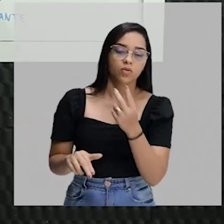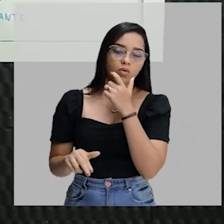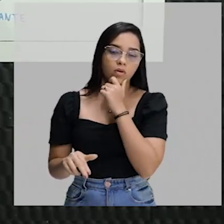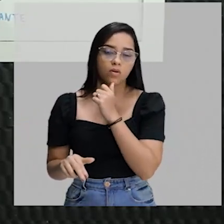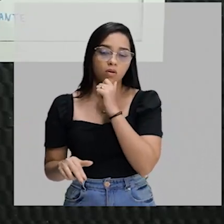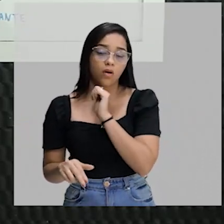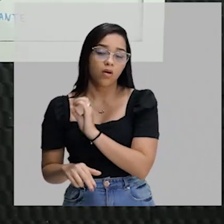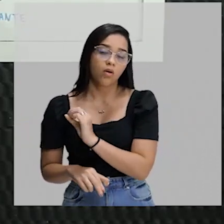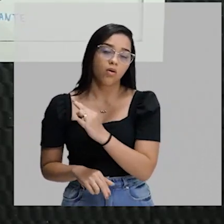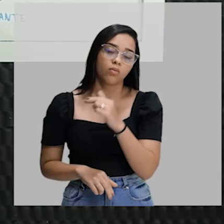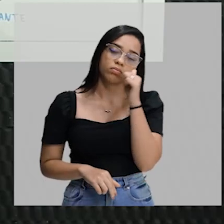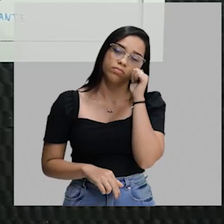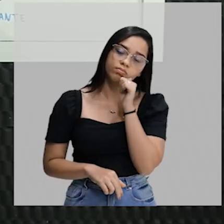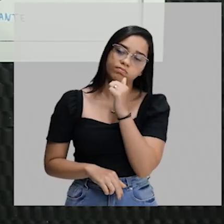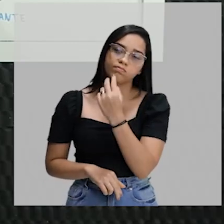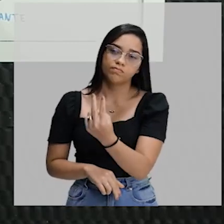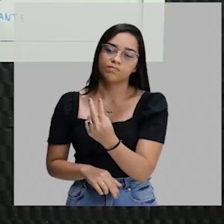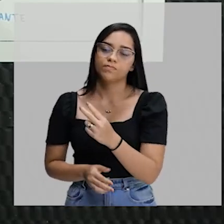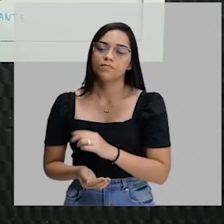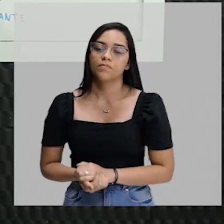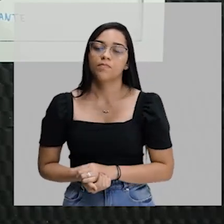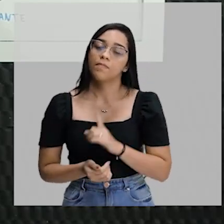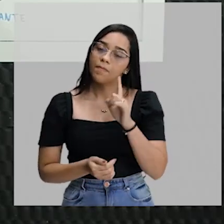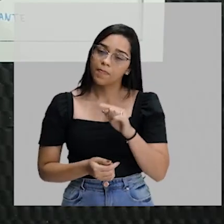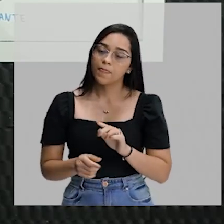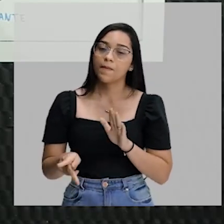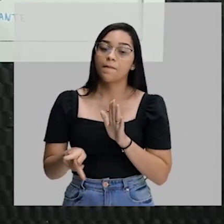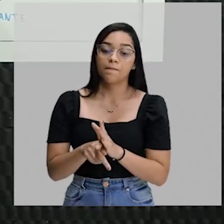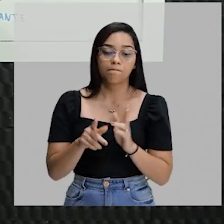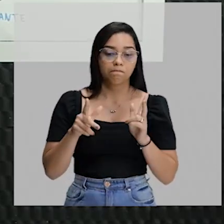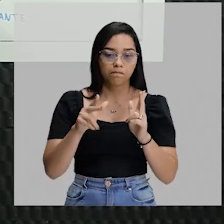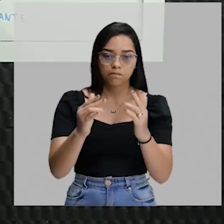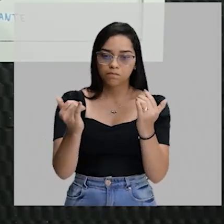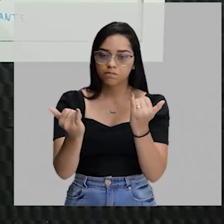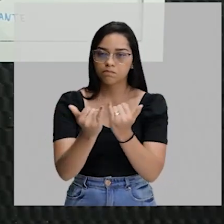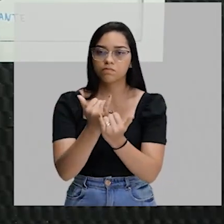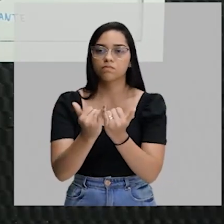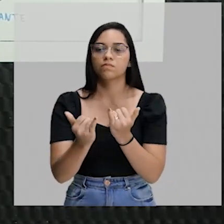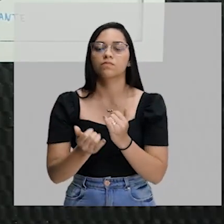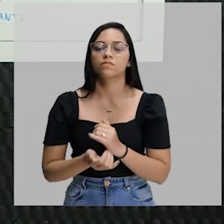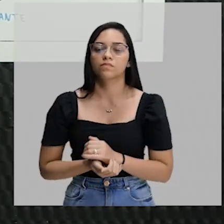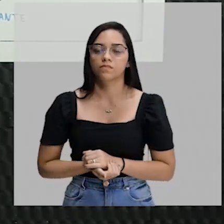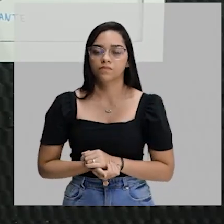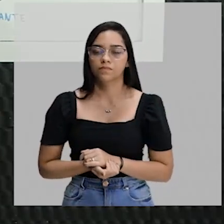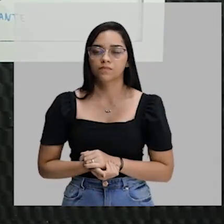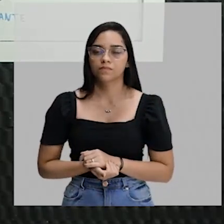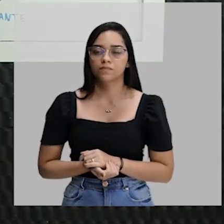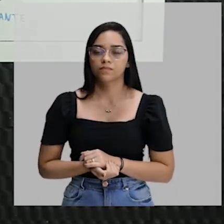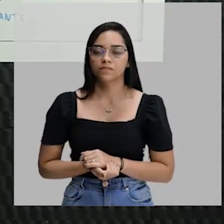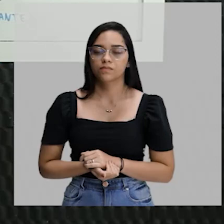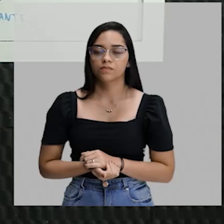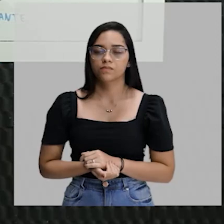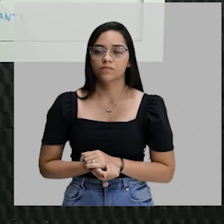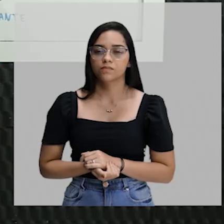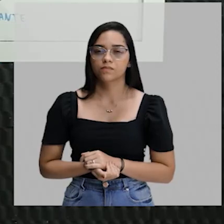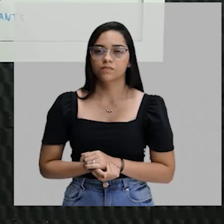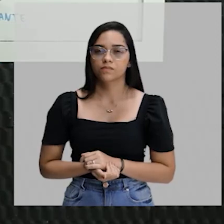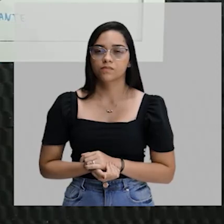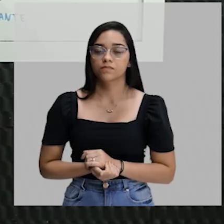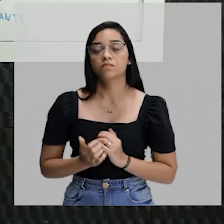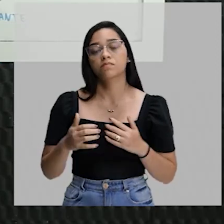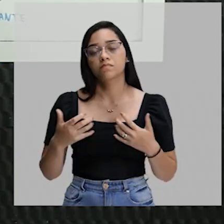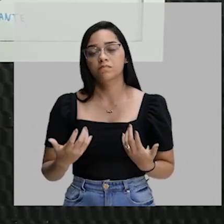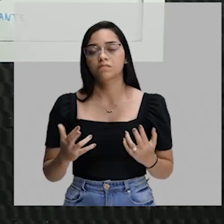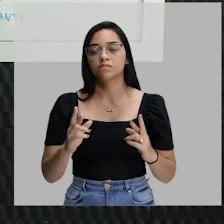dois homens ou duas mulheres. E são indivíduos idênticos, tá? Gêmeos monozigóticos.